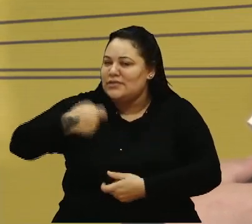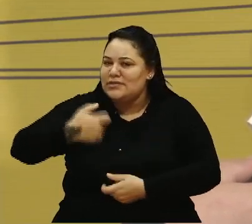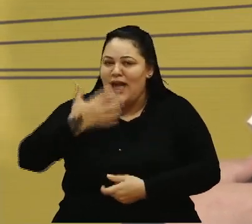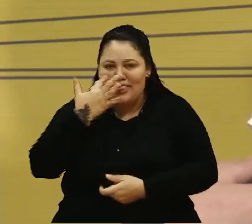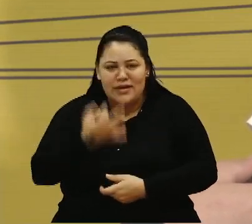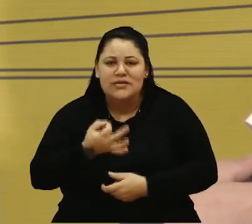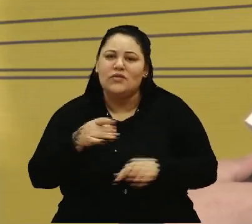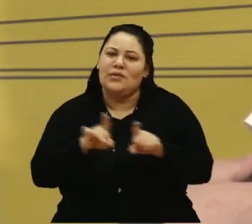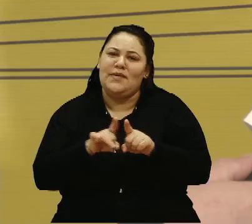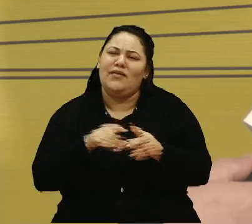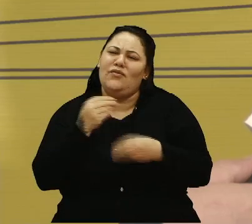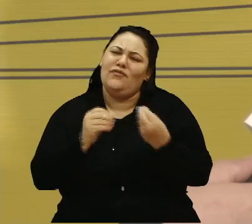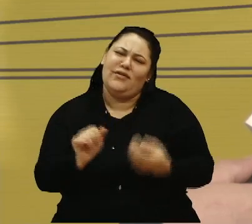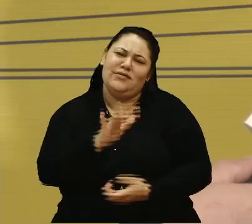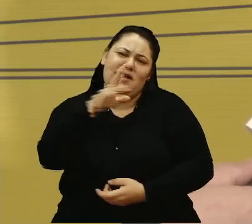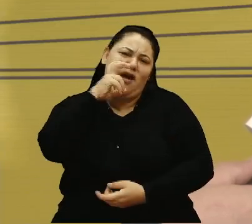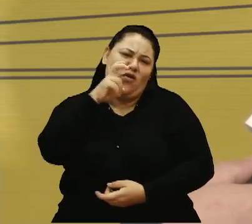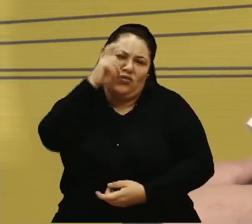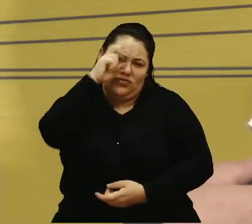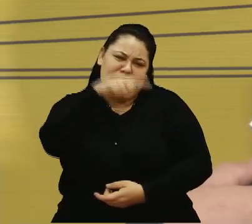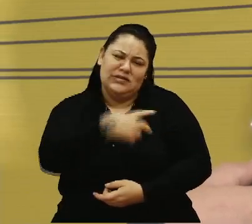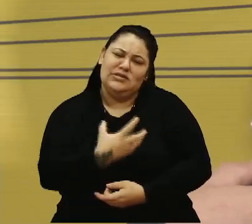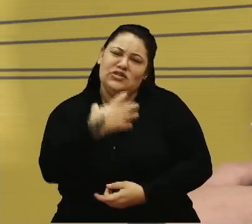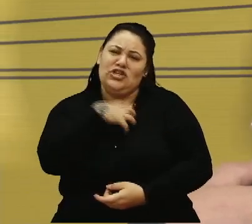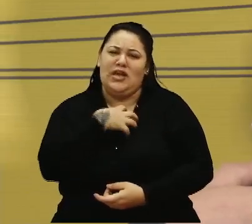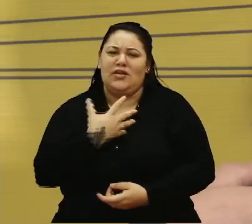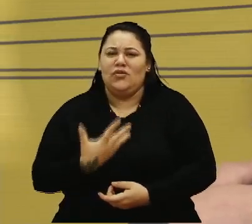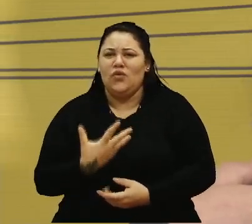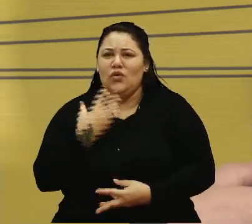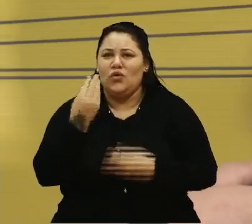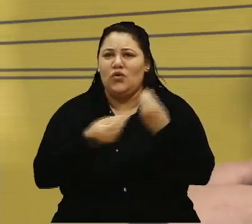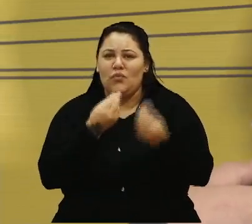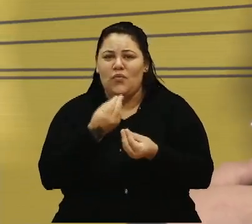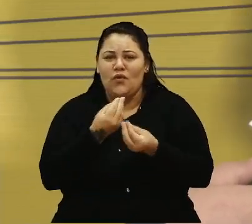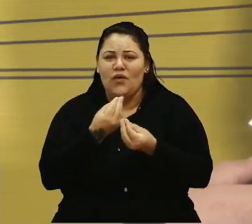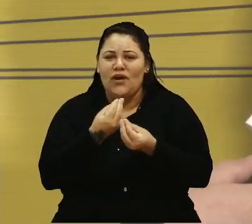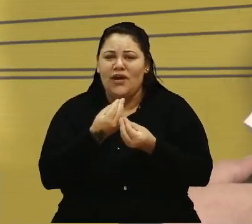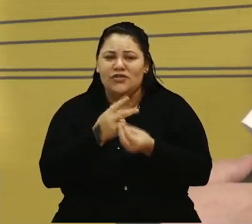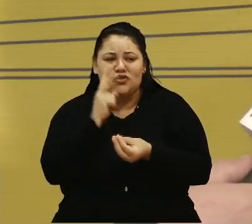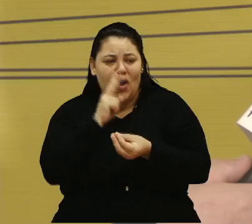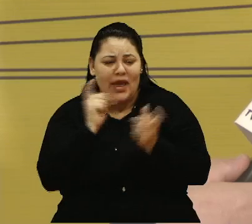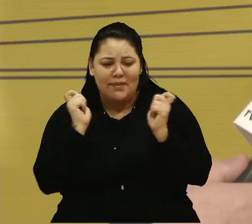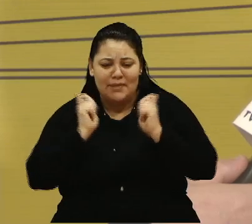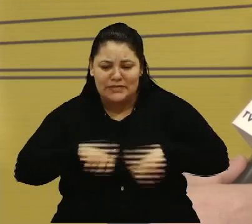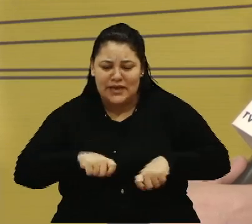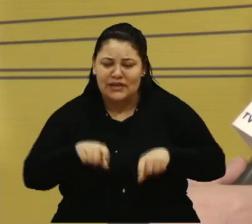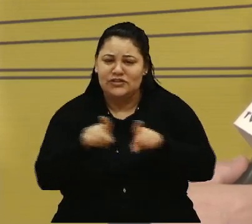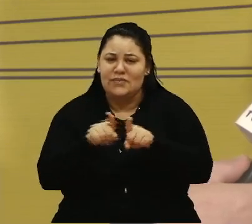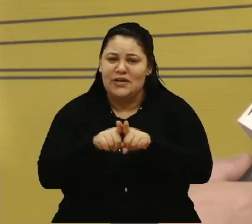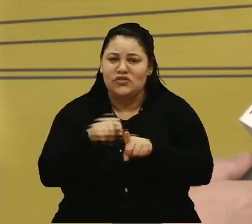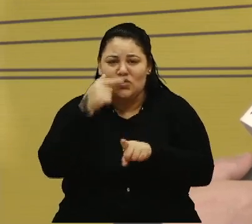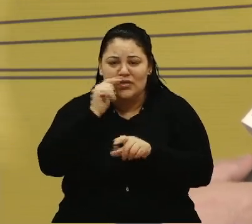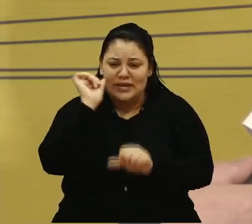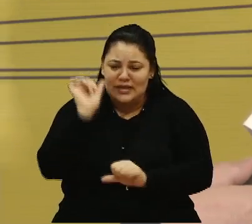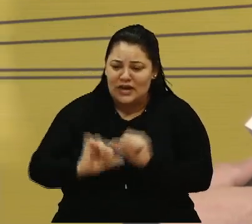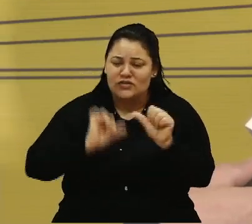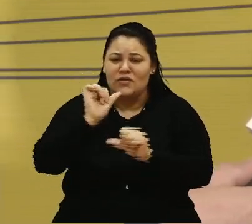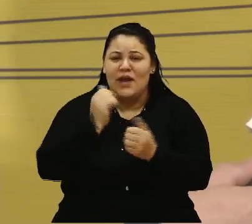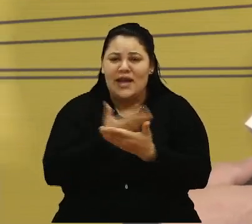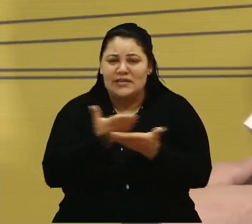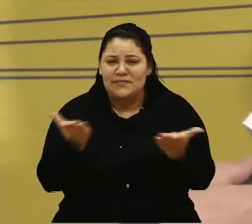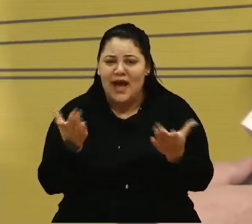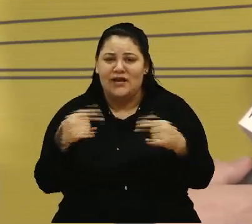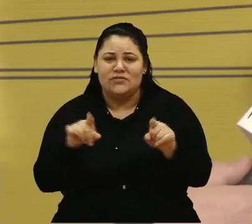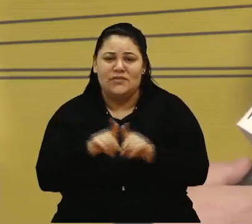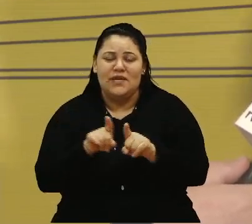gente valoriza a cultura da nossa cidade, como que a gente olha a potencialidade de transformação desses espaços